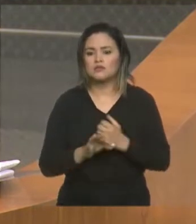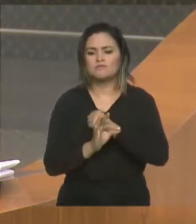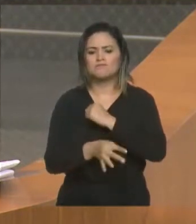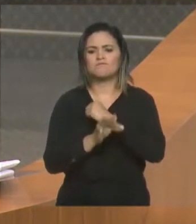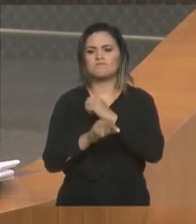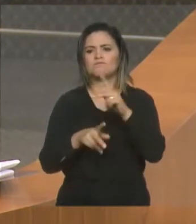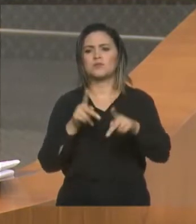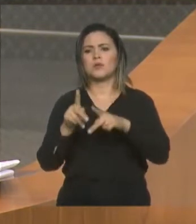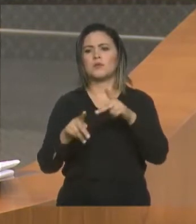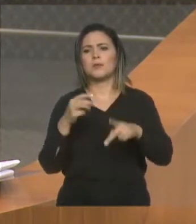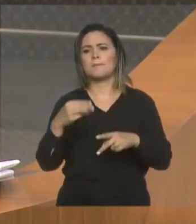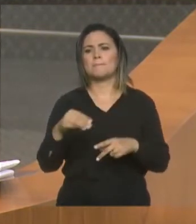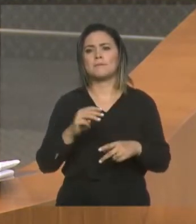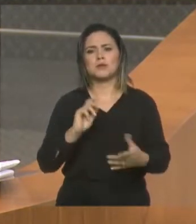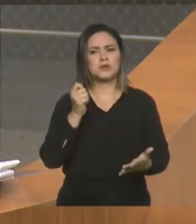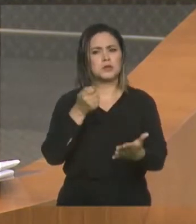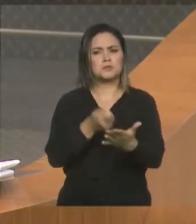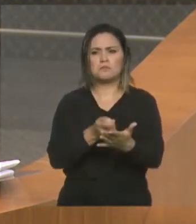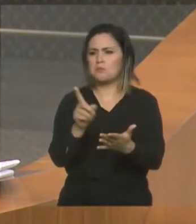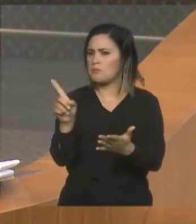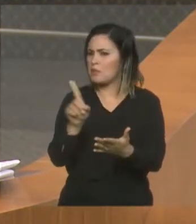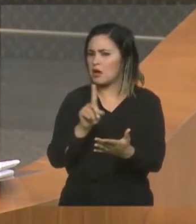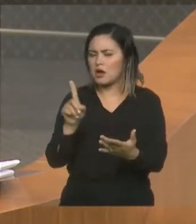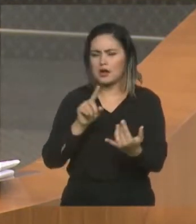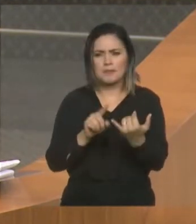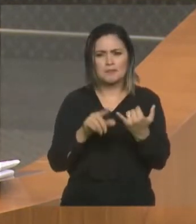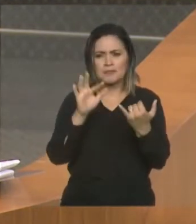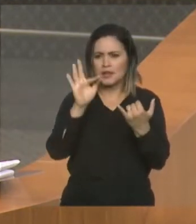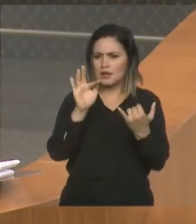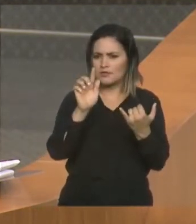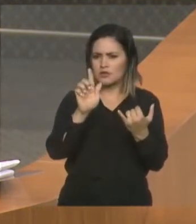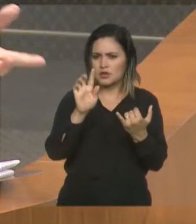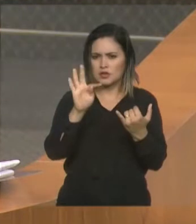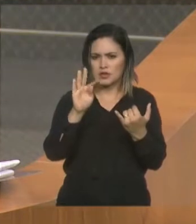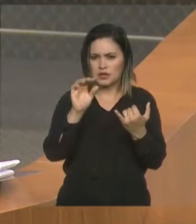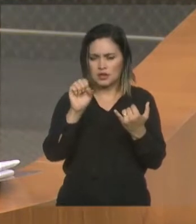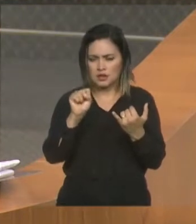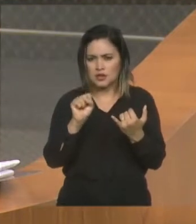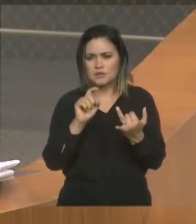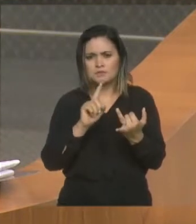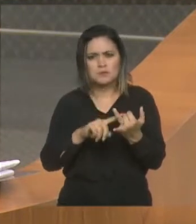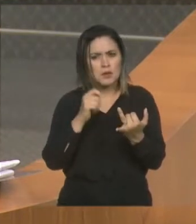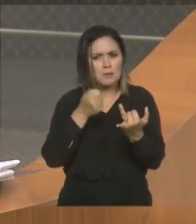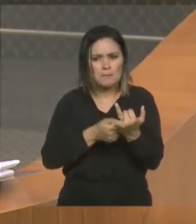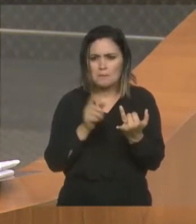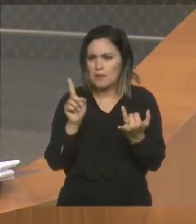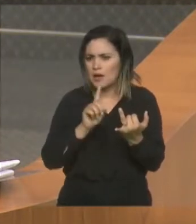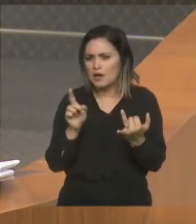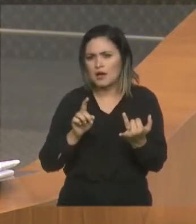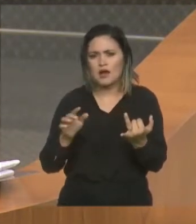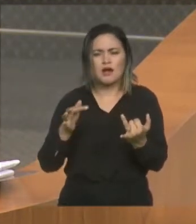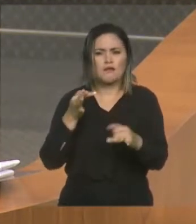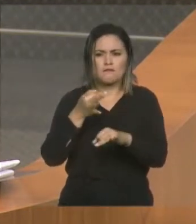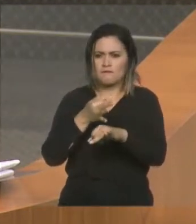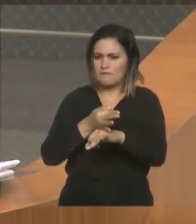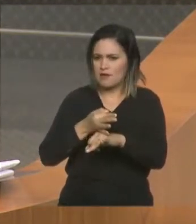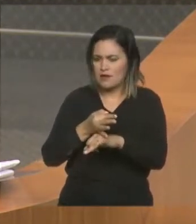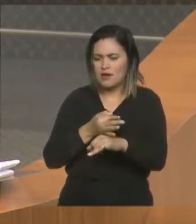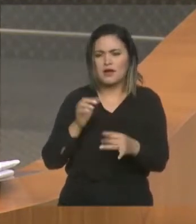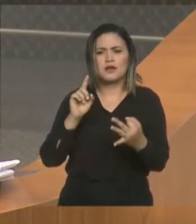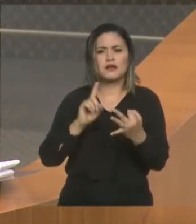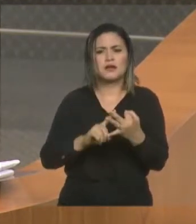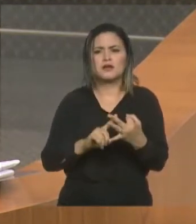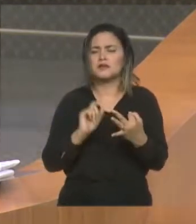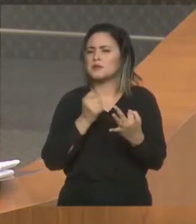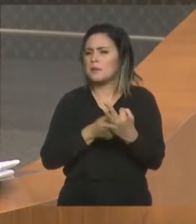férias, não pagando horas extras e encargos sociais. Mas a carteira vem assinado sem que dissesse